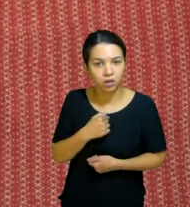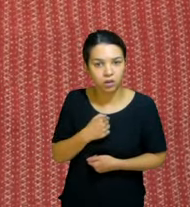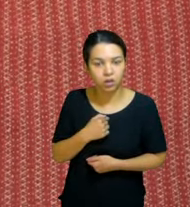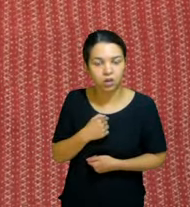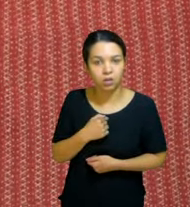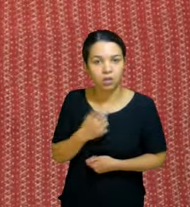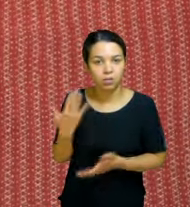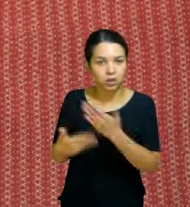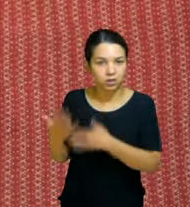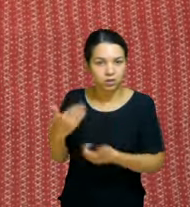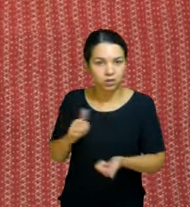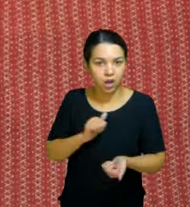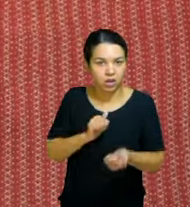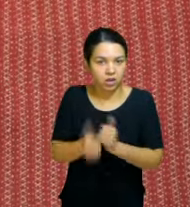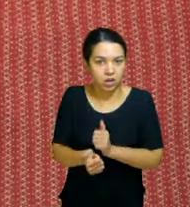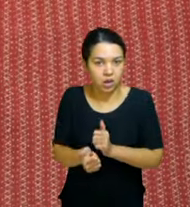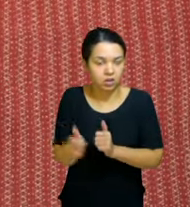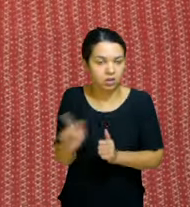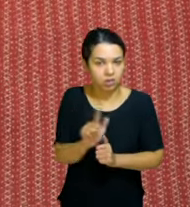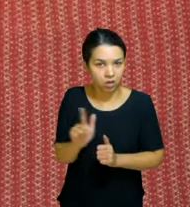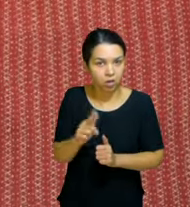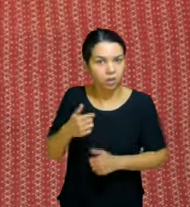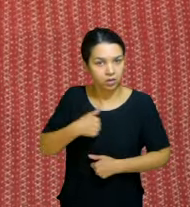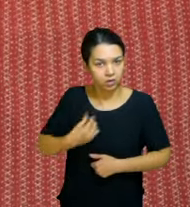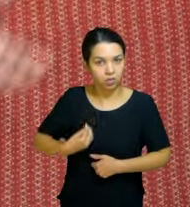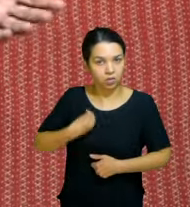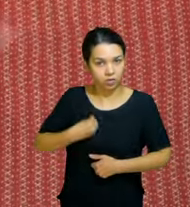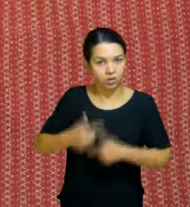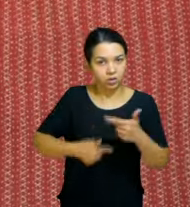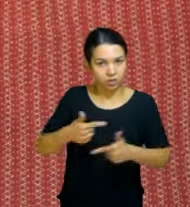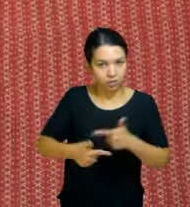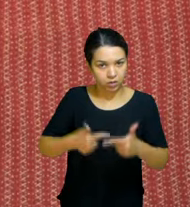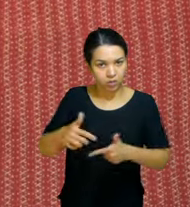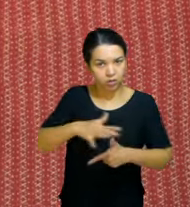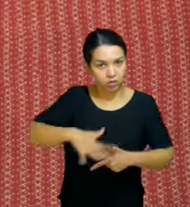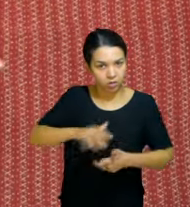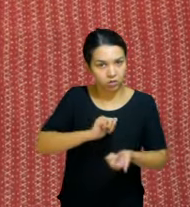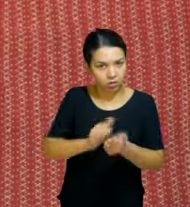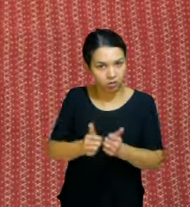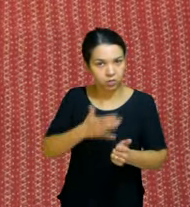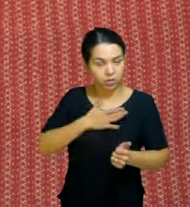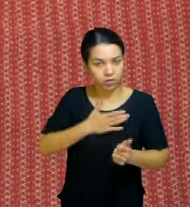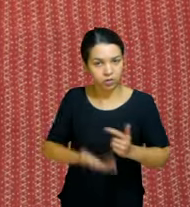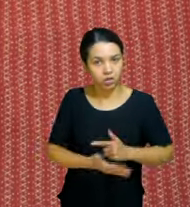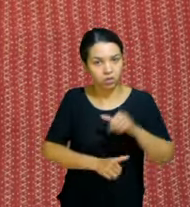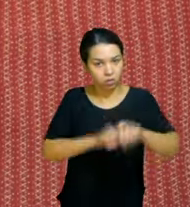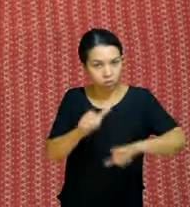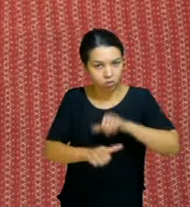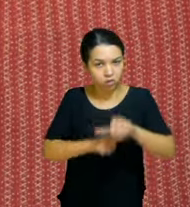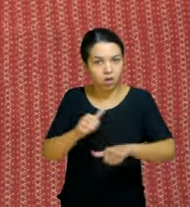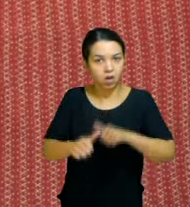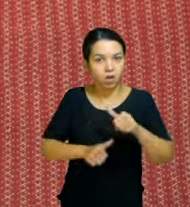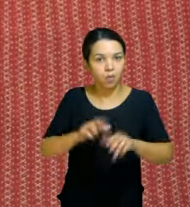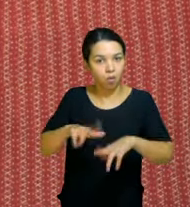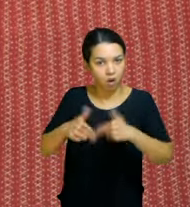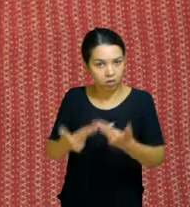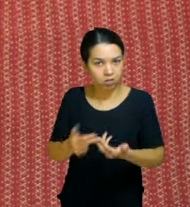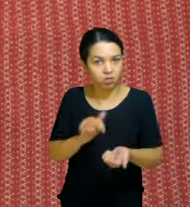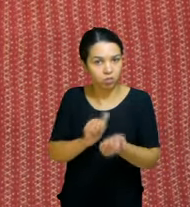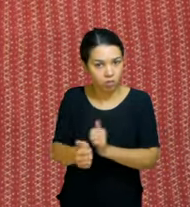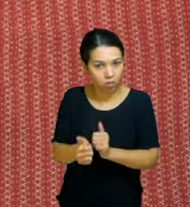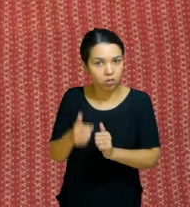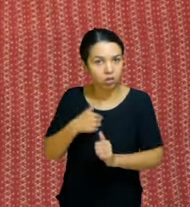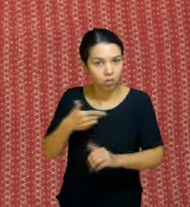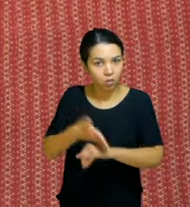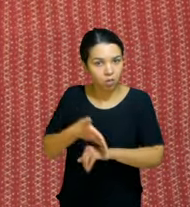atleta, mas eu vivi minha vida no esporte e eu tive a minha vida transformada através do esporte. Então, eu acredito que devo sim fazer parte desse